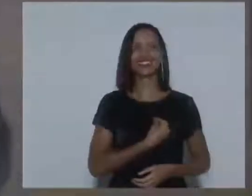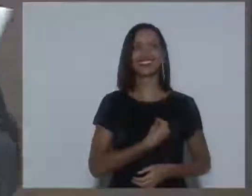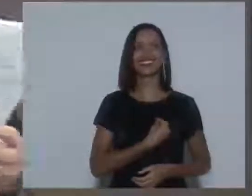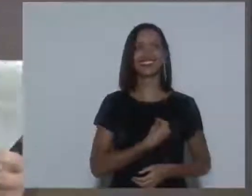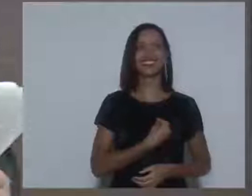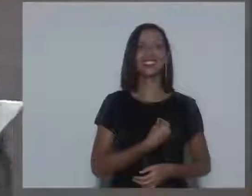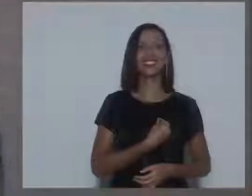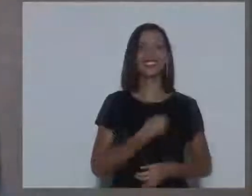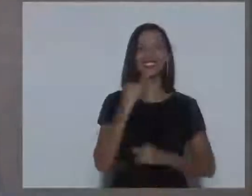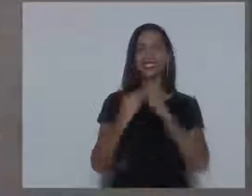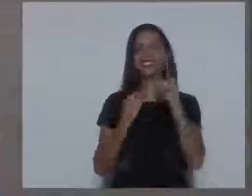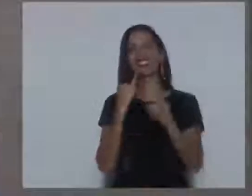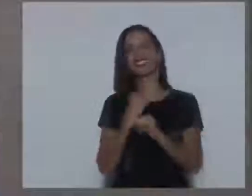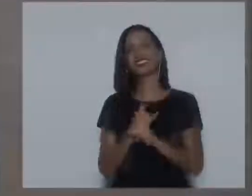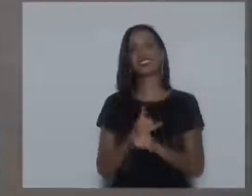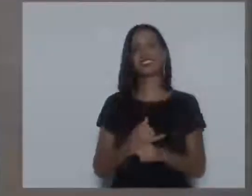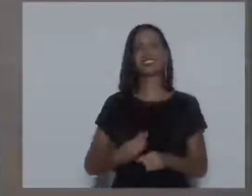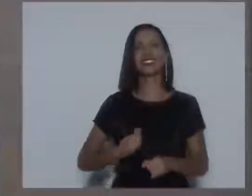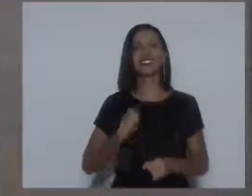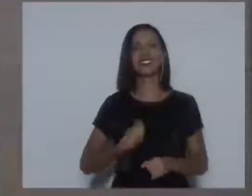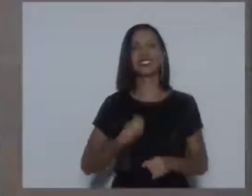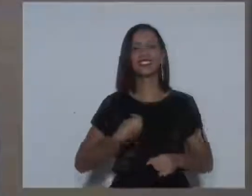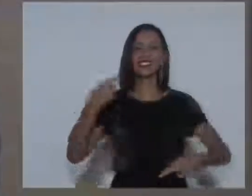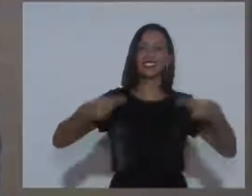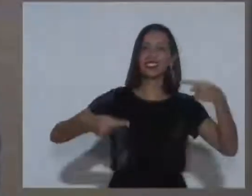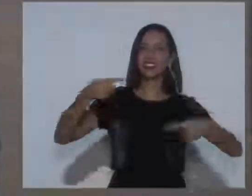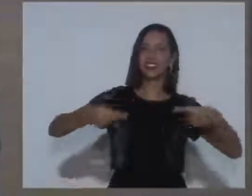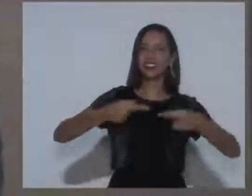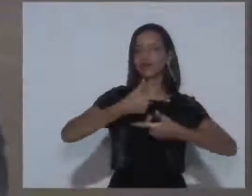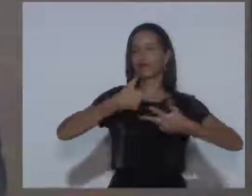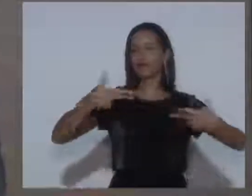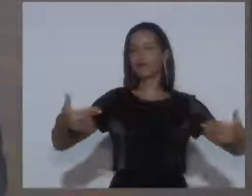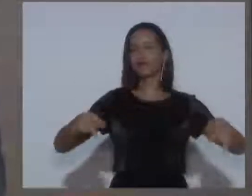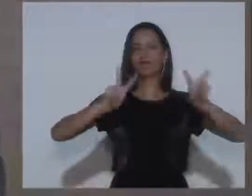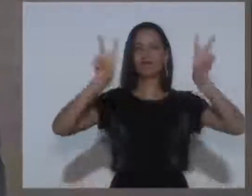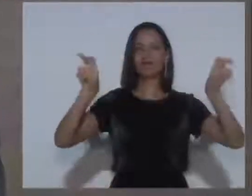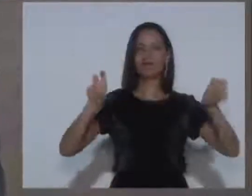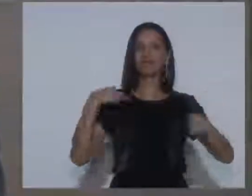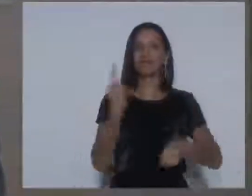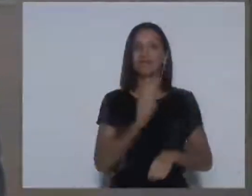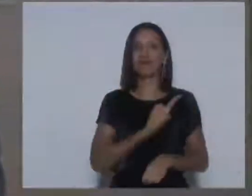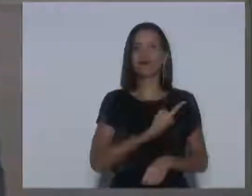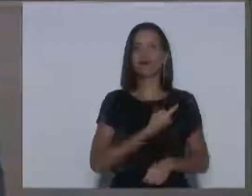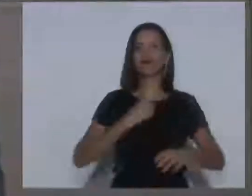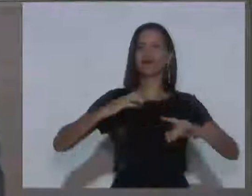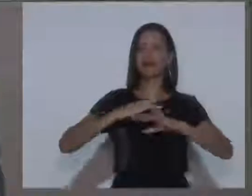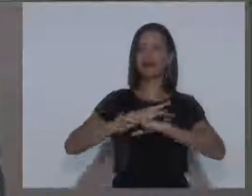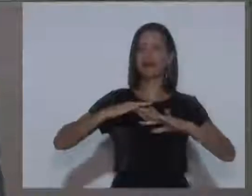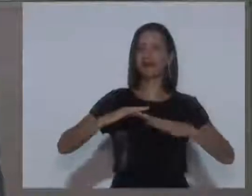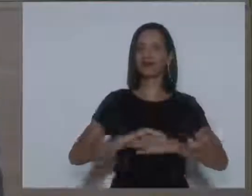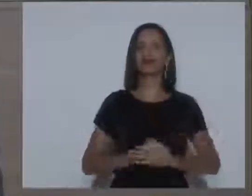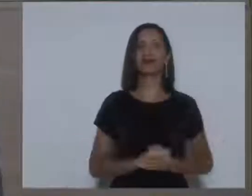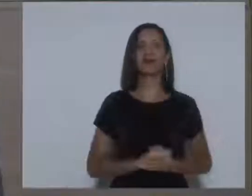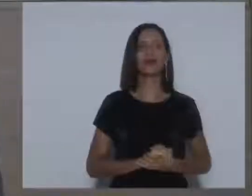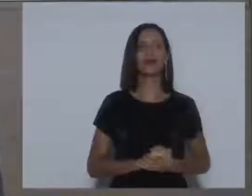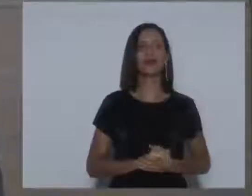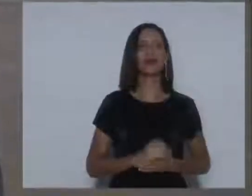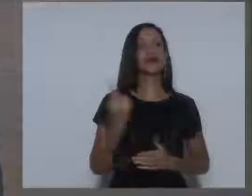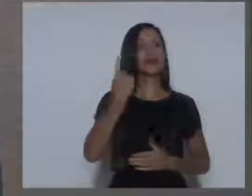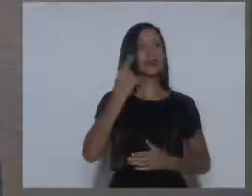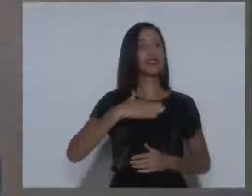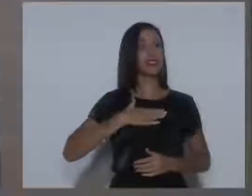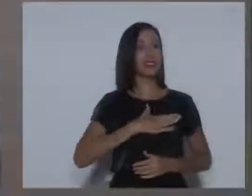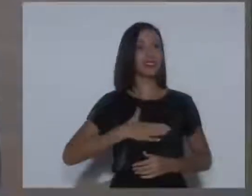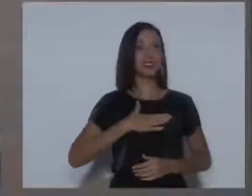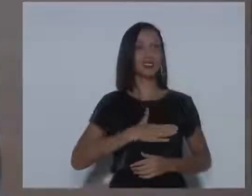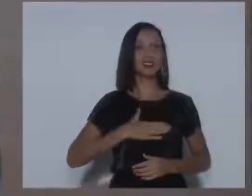internet, na população, nos nossos debates, as questões que estão ocorrendo na nossa cidade. Primeiro, eu quero fazer menção a essa mensagem